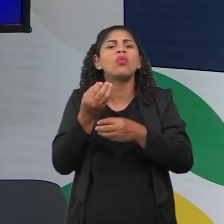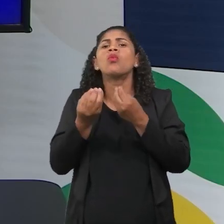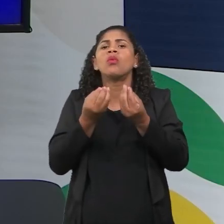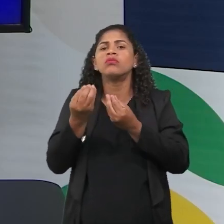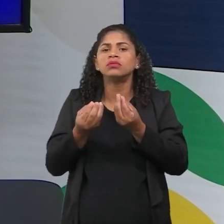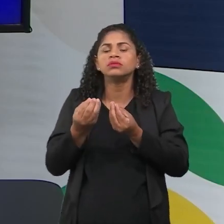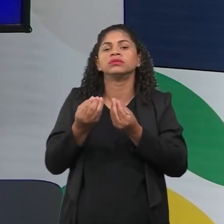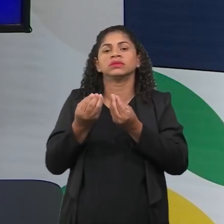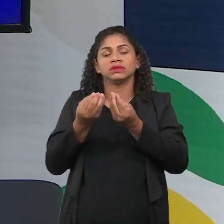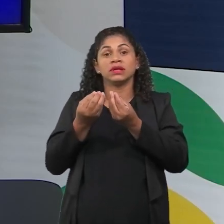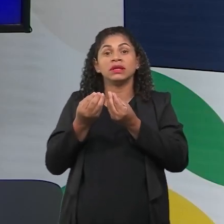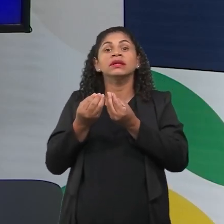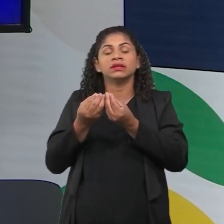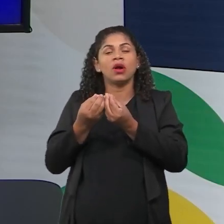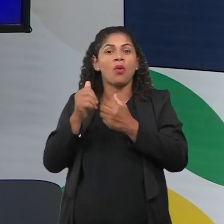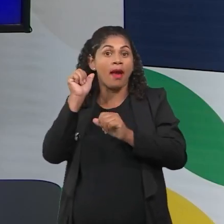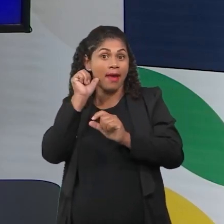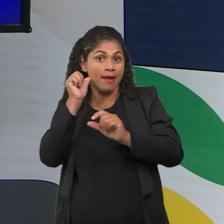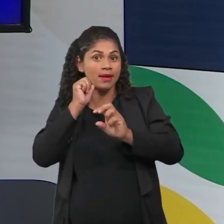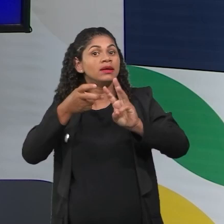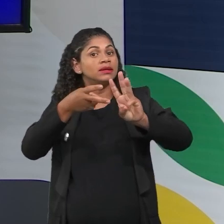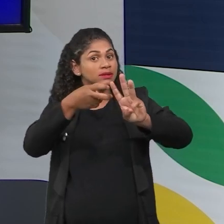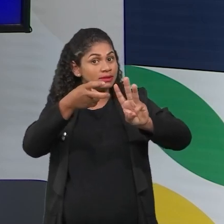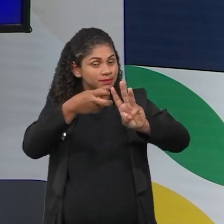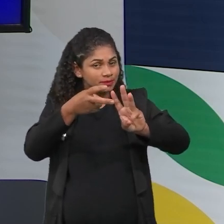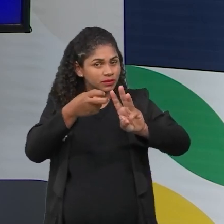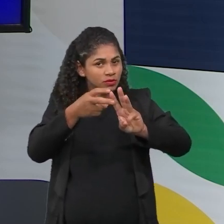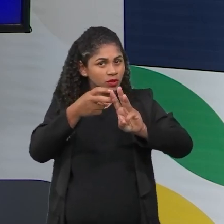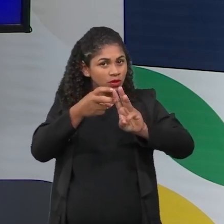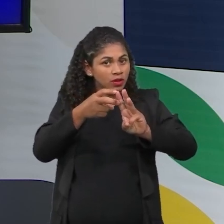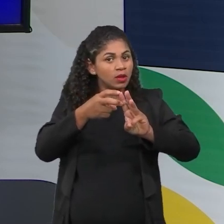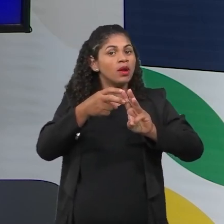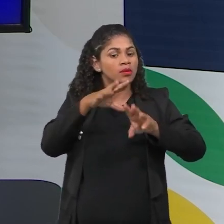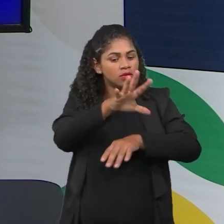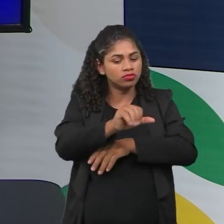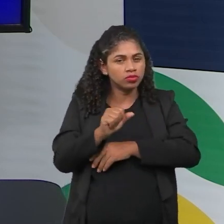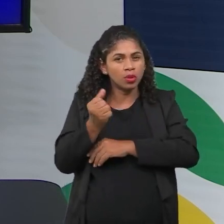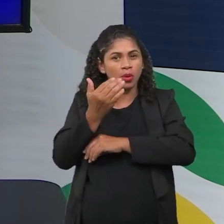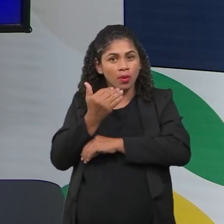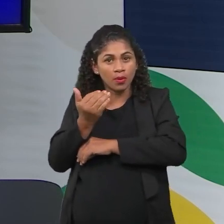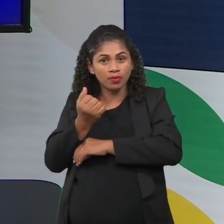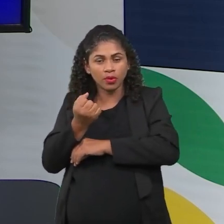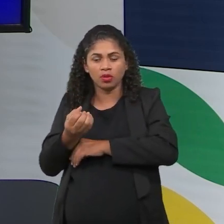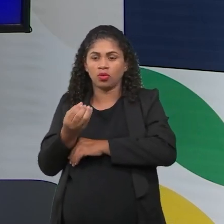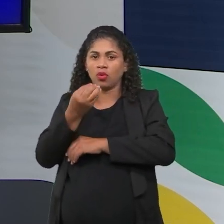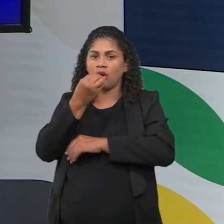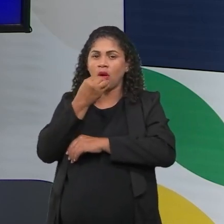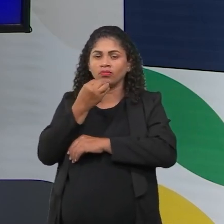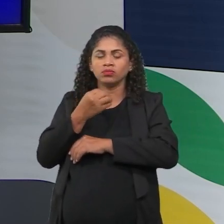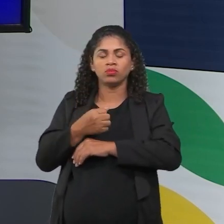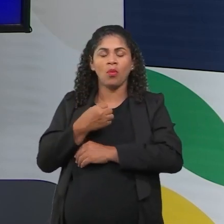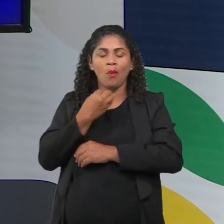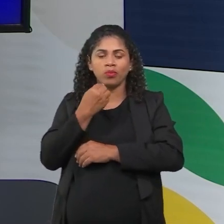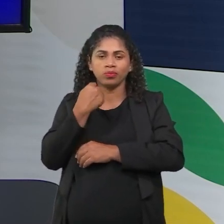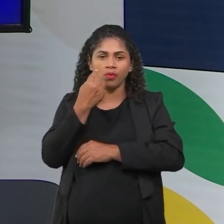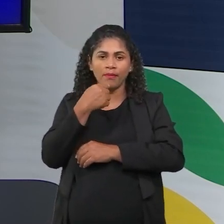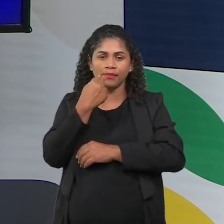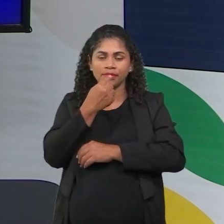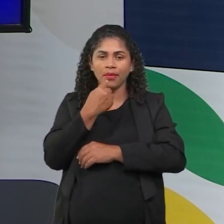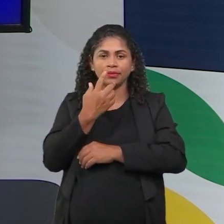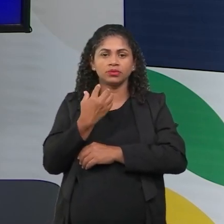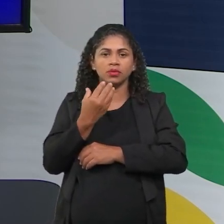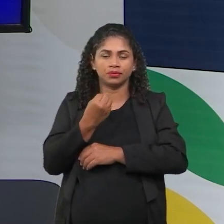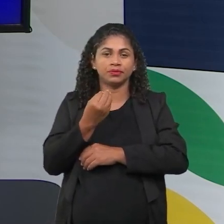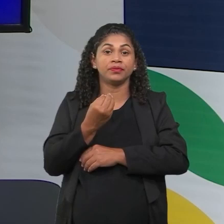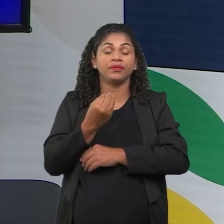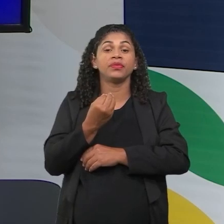índios, né, geralmente as índias, elas pegam esses alimentos, colocam na boca, ficam ali mastigando durante um